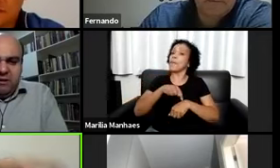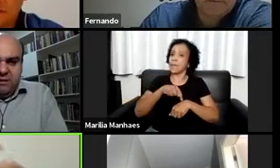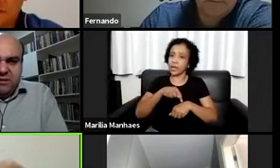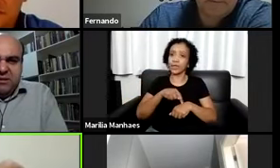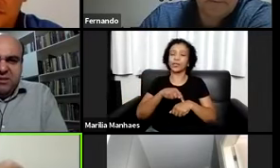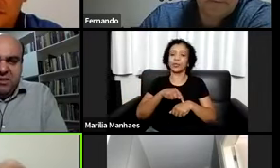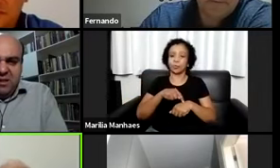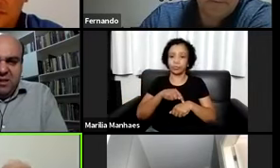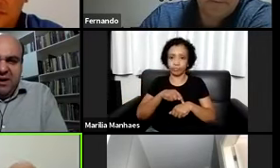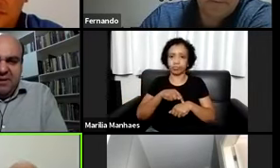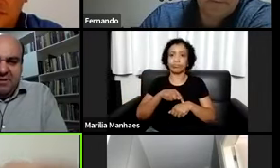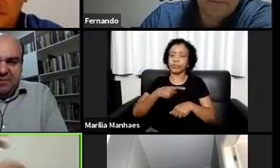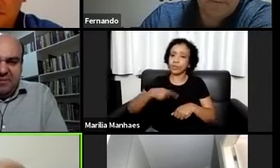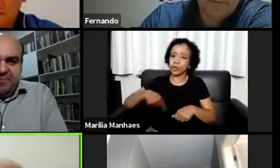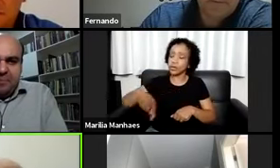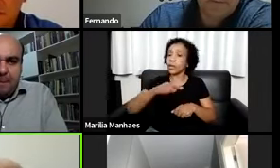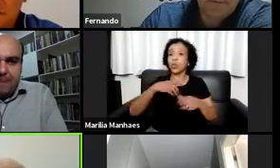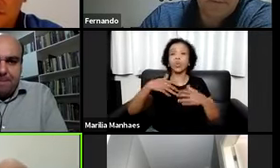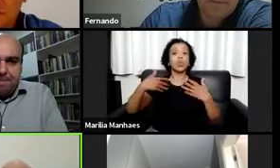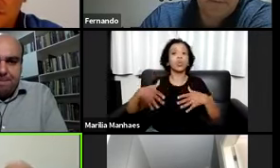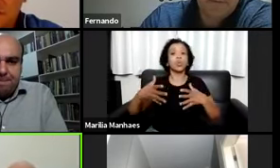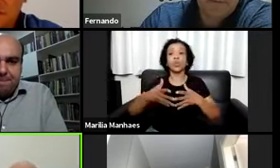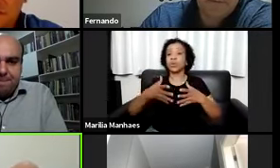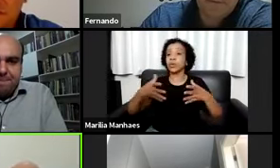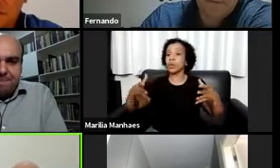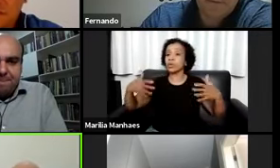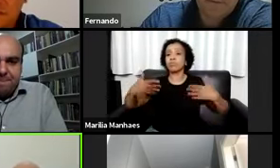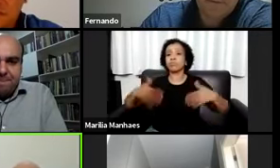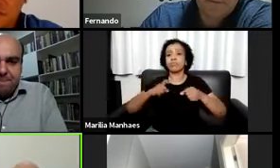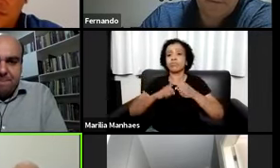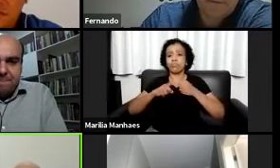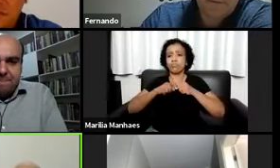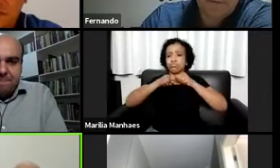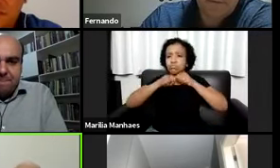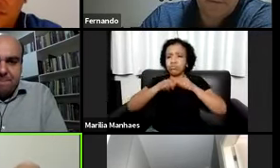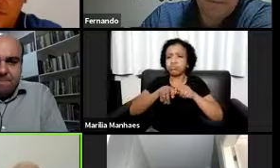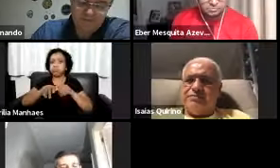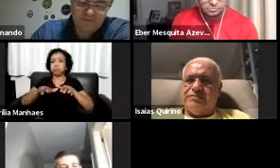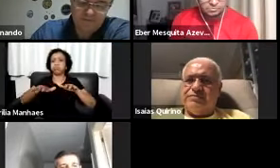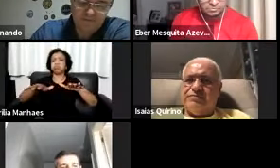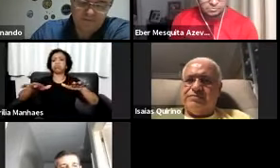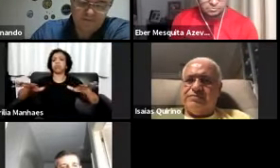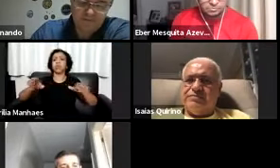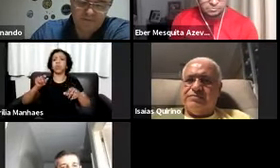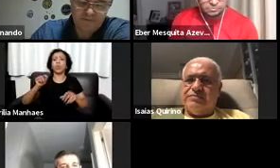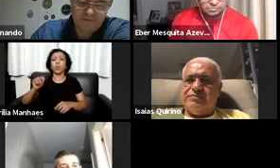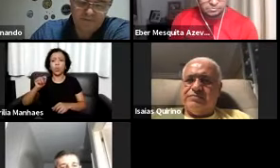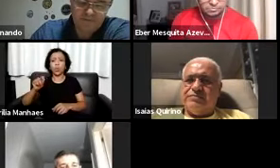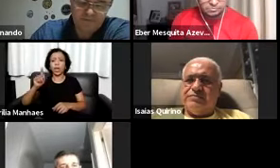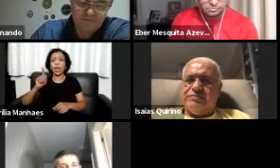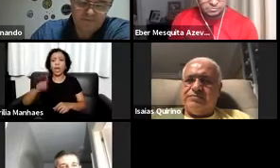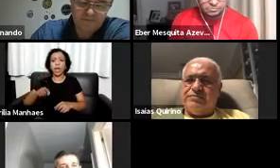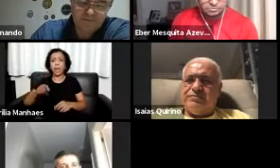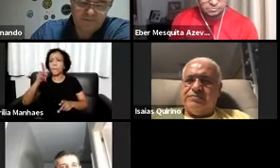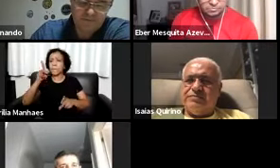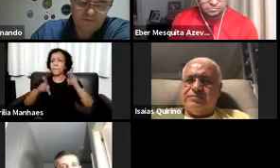pela enormidade, pelas proporções, pelo fato de estarmos numa